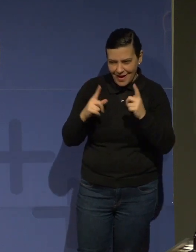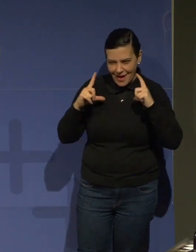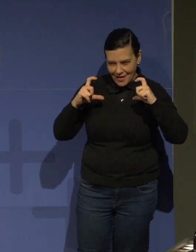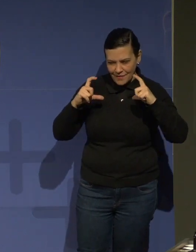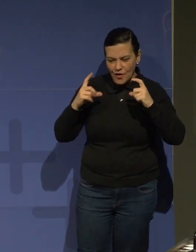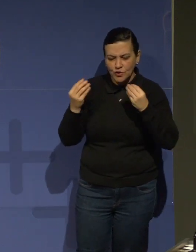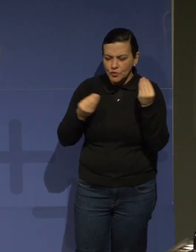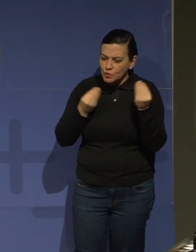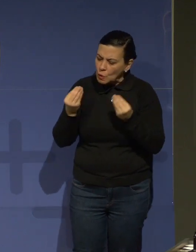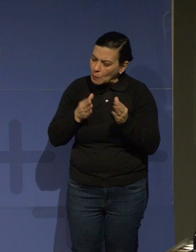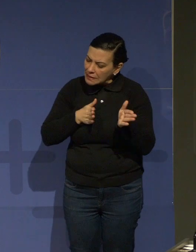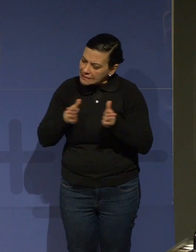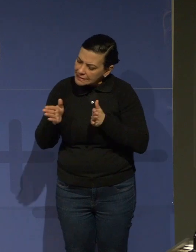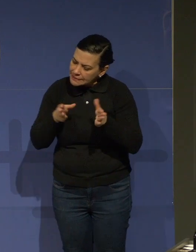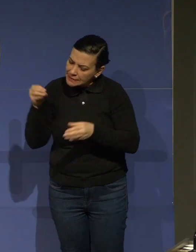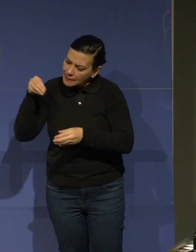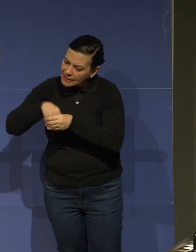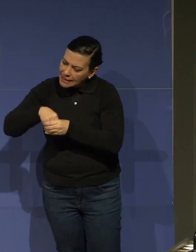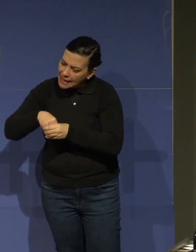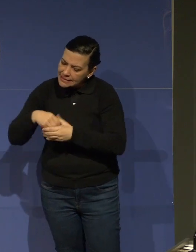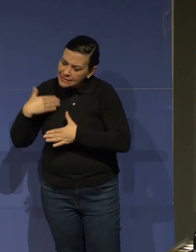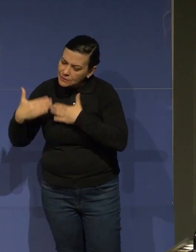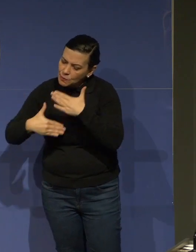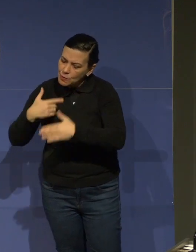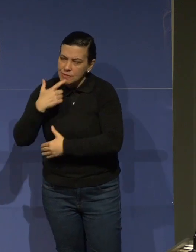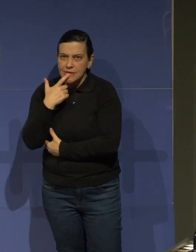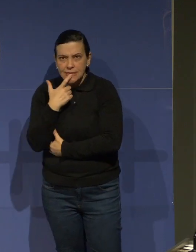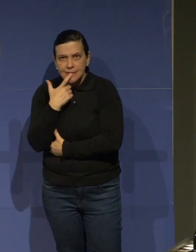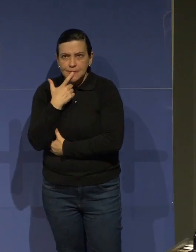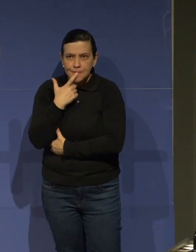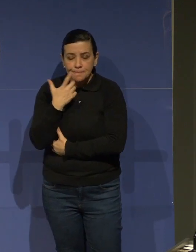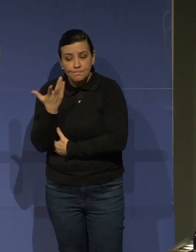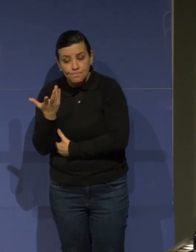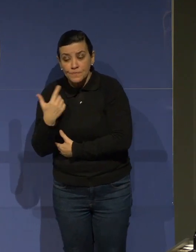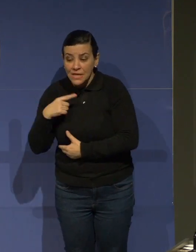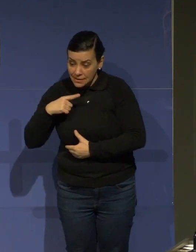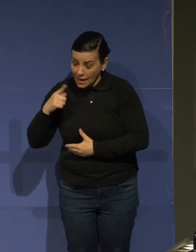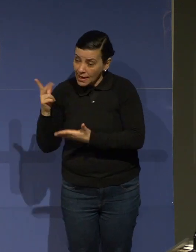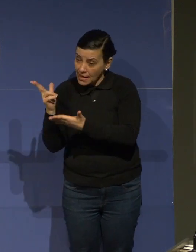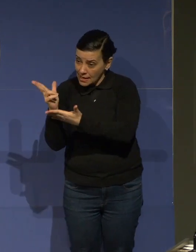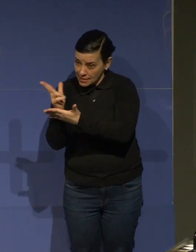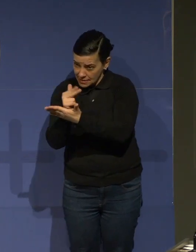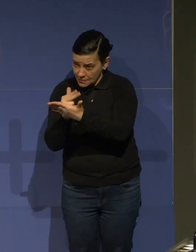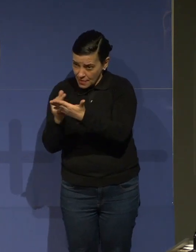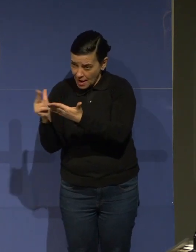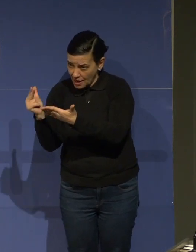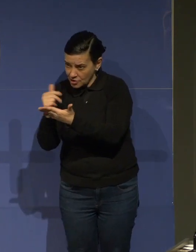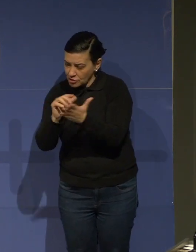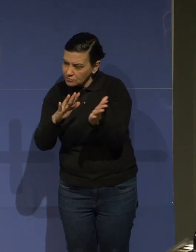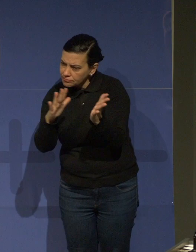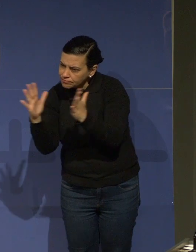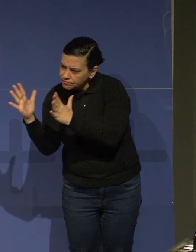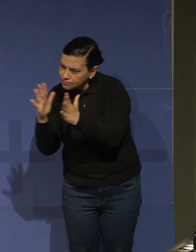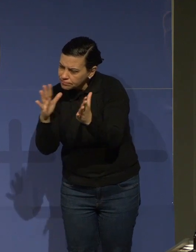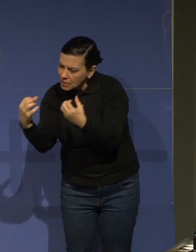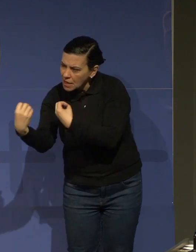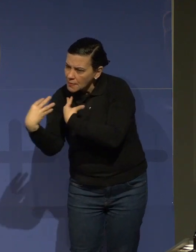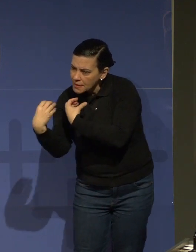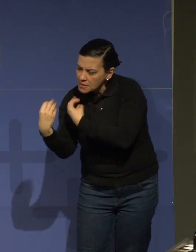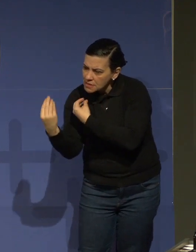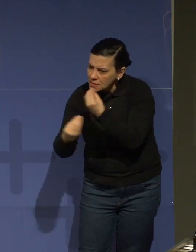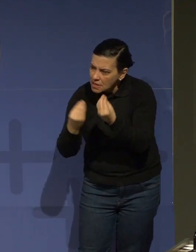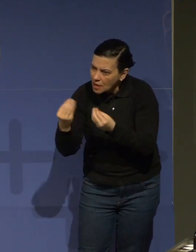diretrizes de acessibilidade poderiam ter sido aplicadas naquele processo? No momento que você teve as imagens que descrevem como você monta aquele